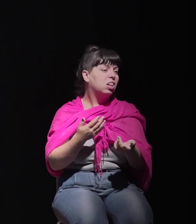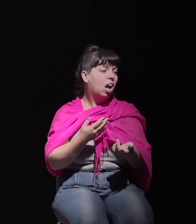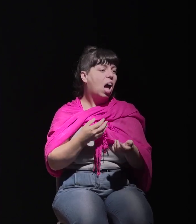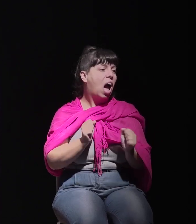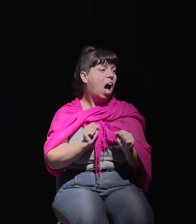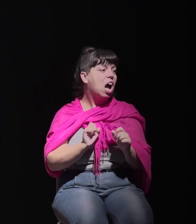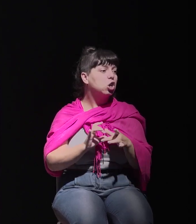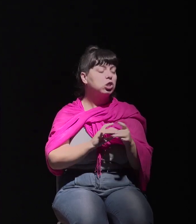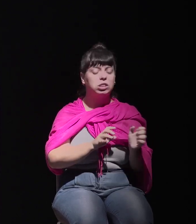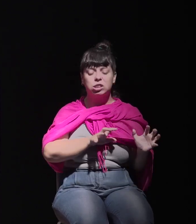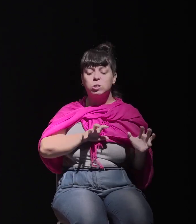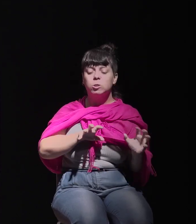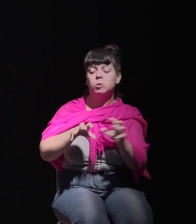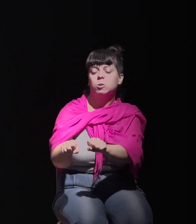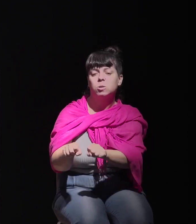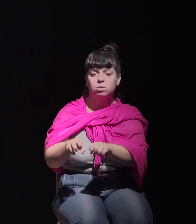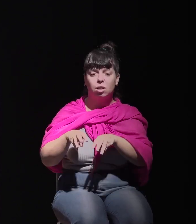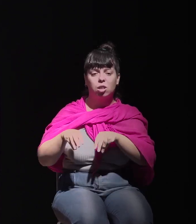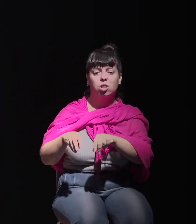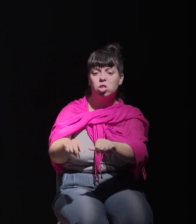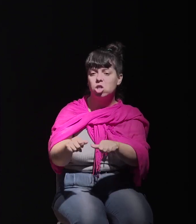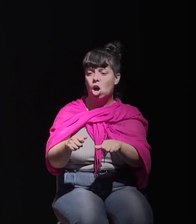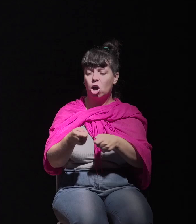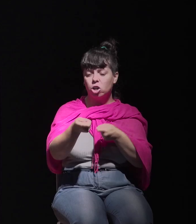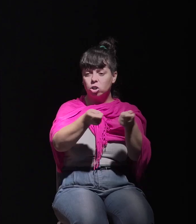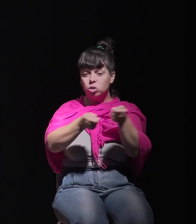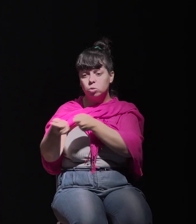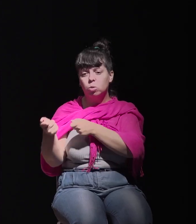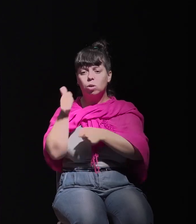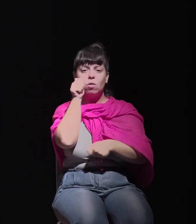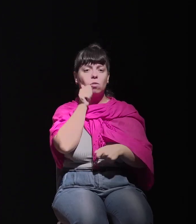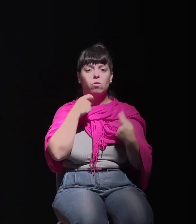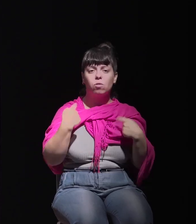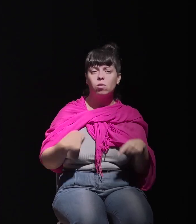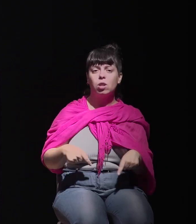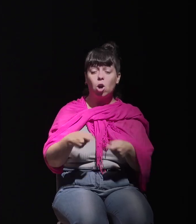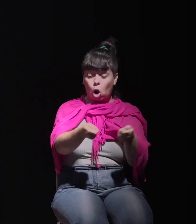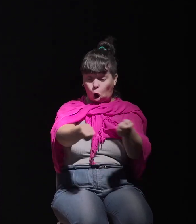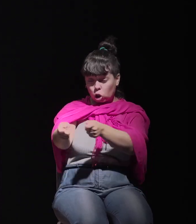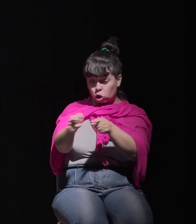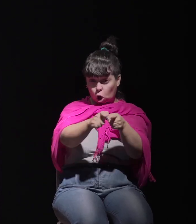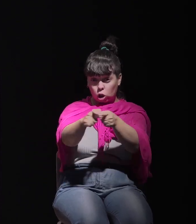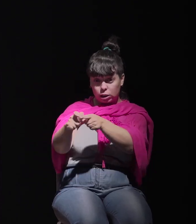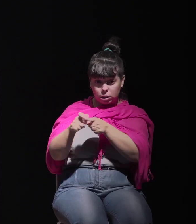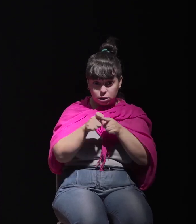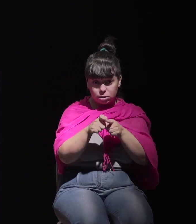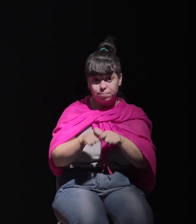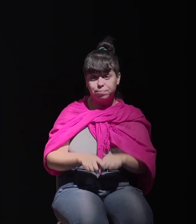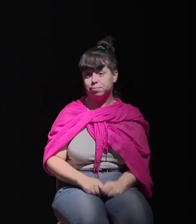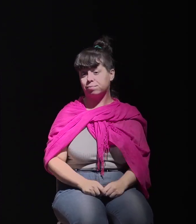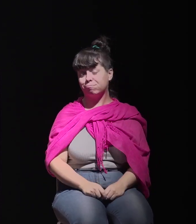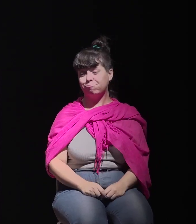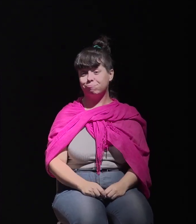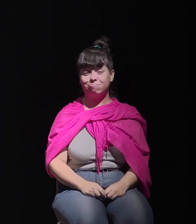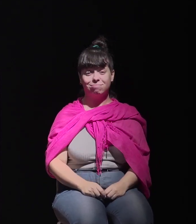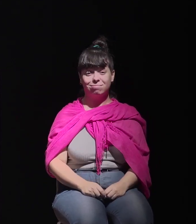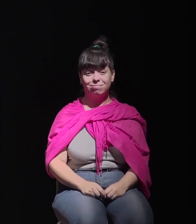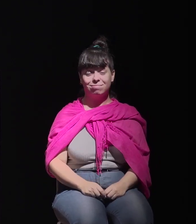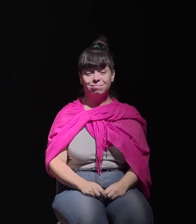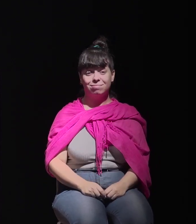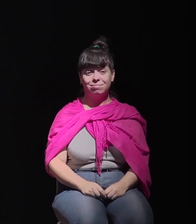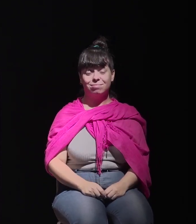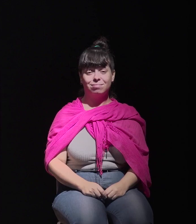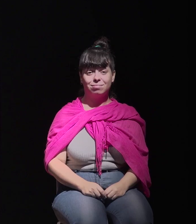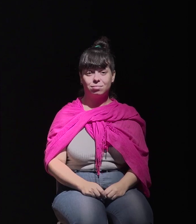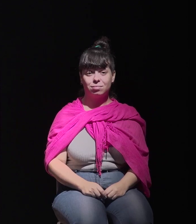para controle da vida das mulheres, para controle das periferias. Essa, por sua vez, é alimentada pela atual